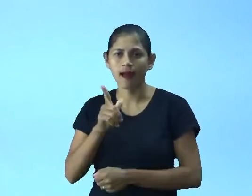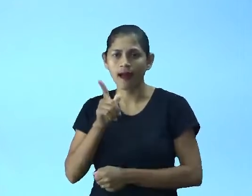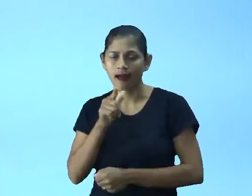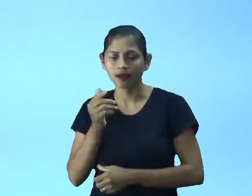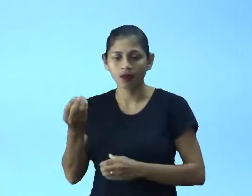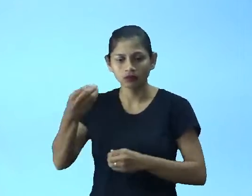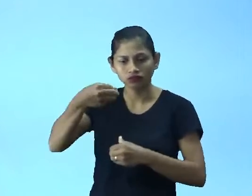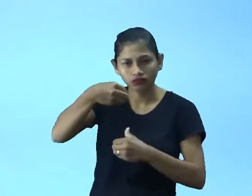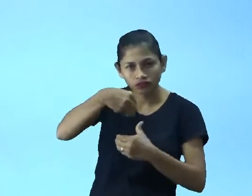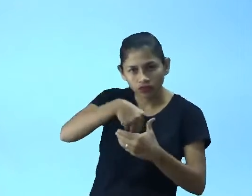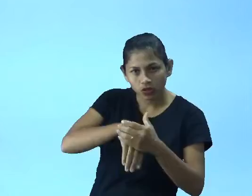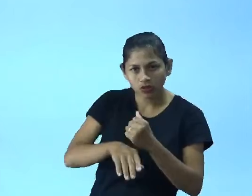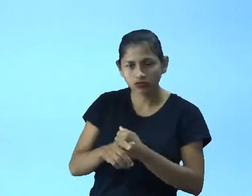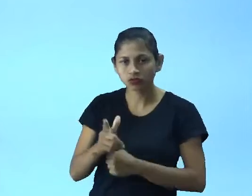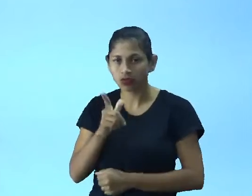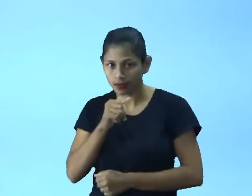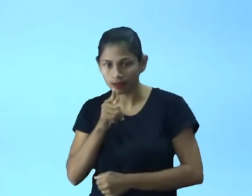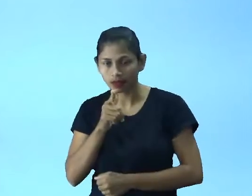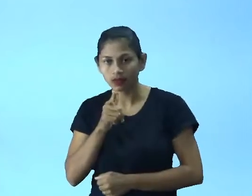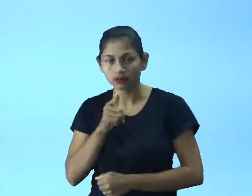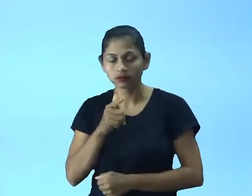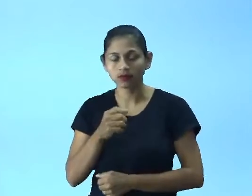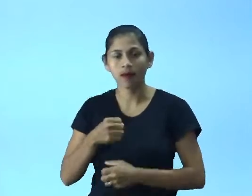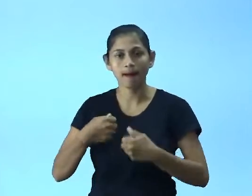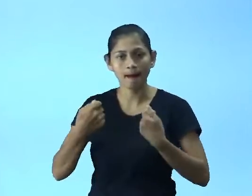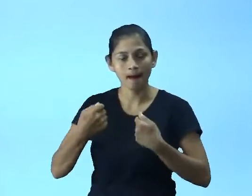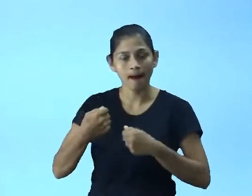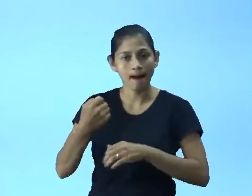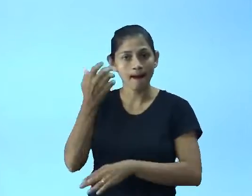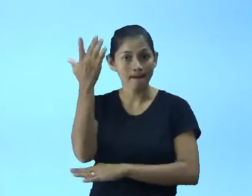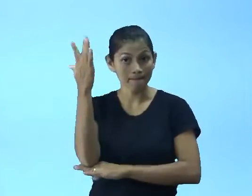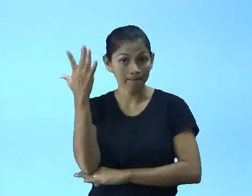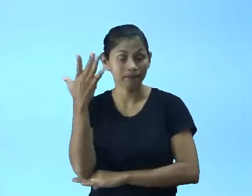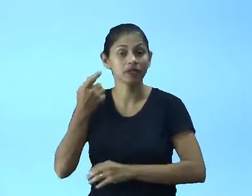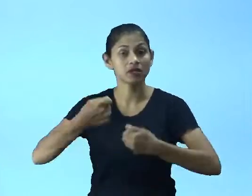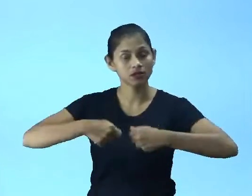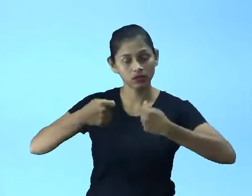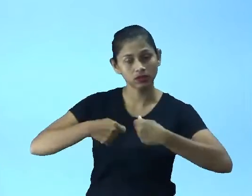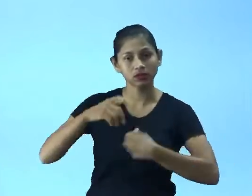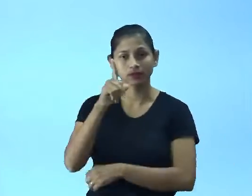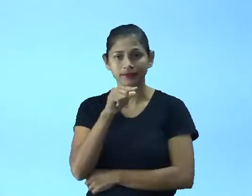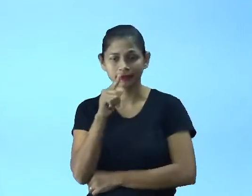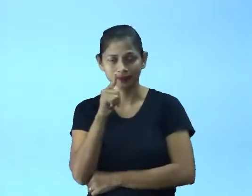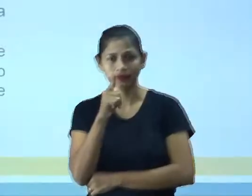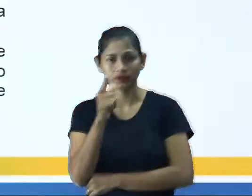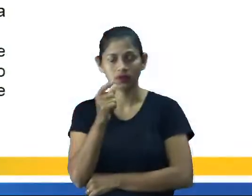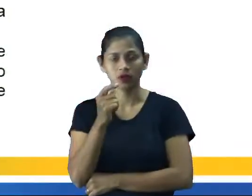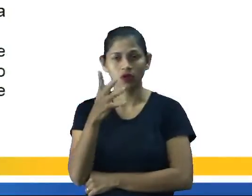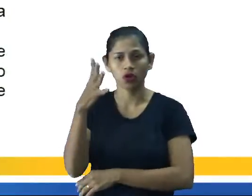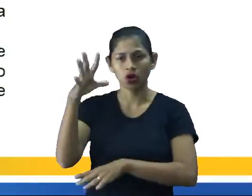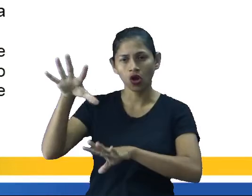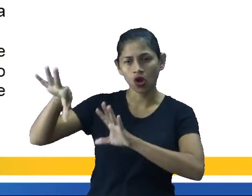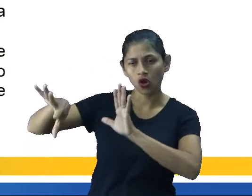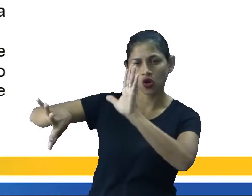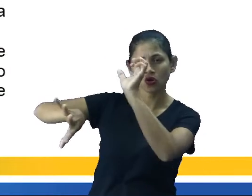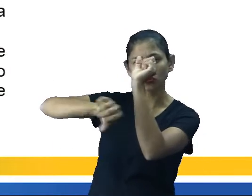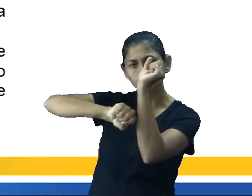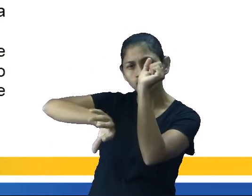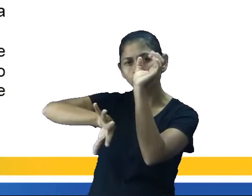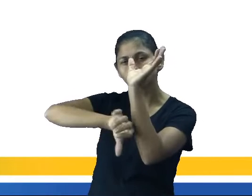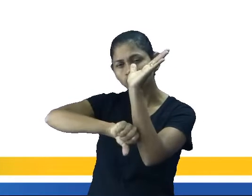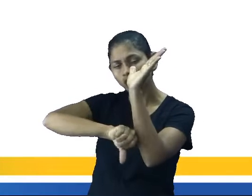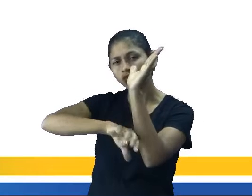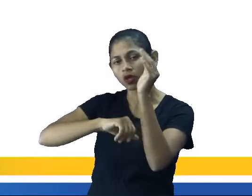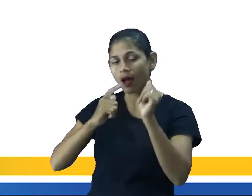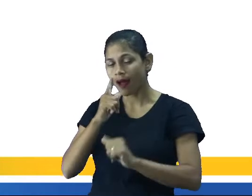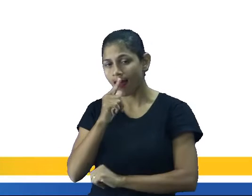porque nós sabemos que a planta necessita de água, e ela vai acumular água através dessa estrutura, dessa organela,